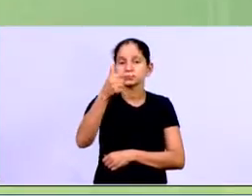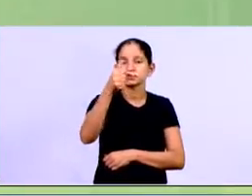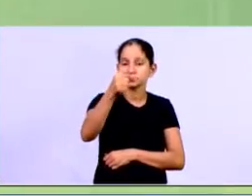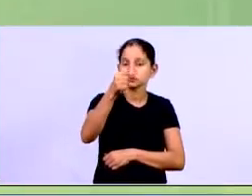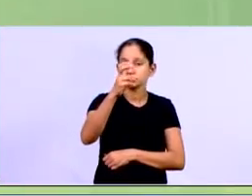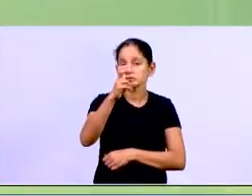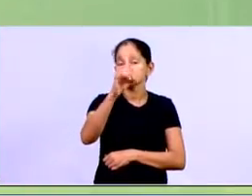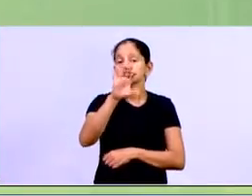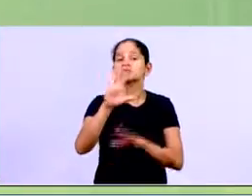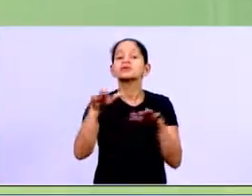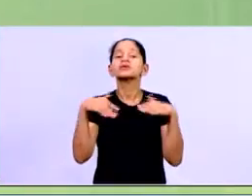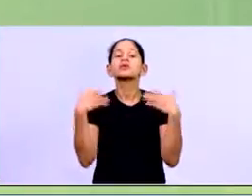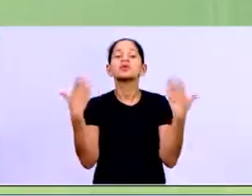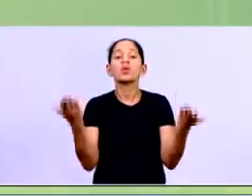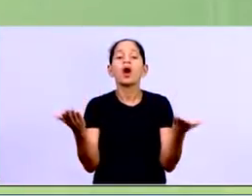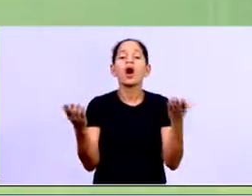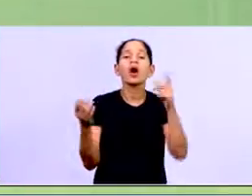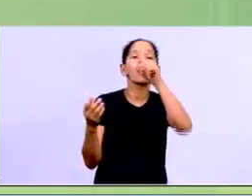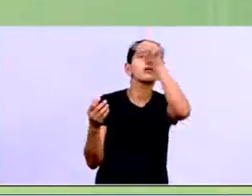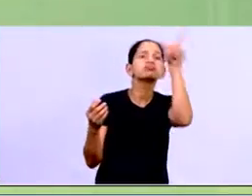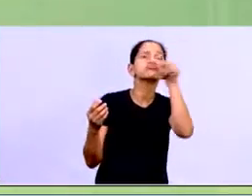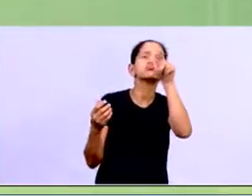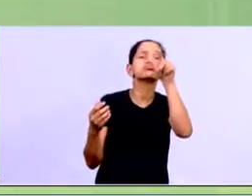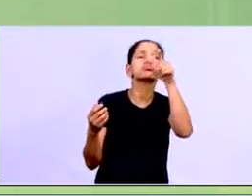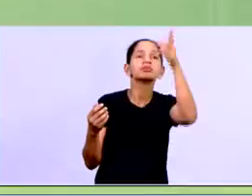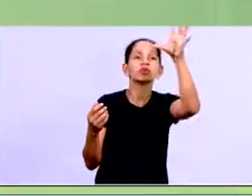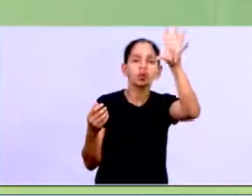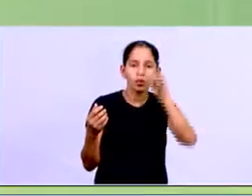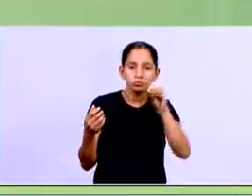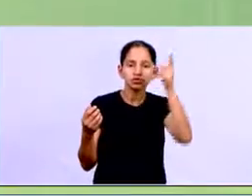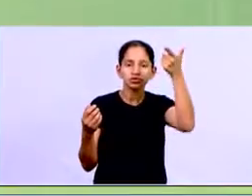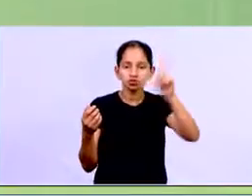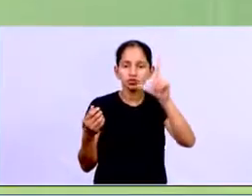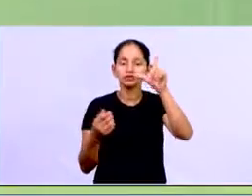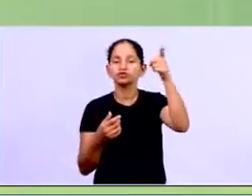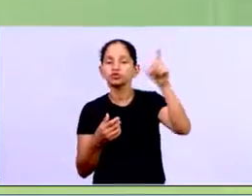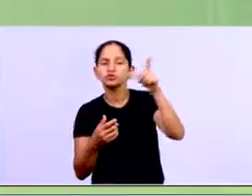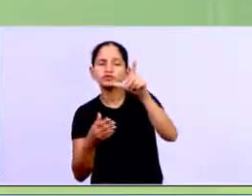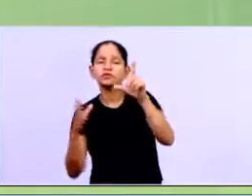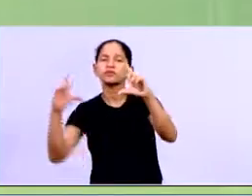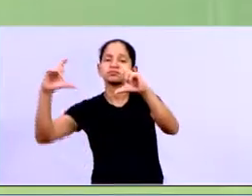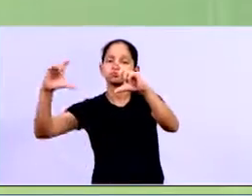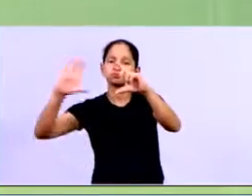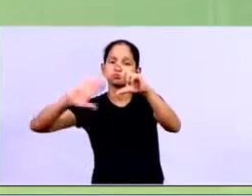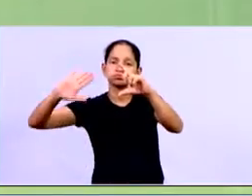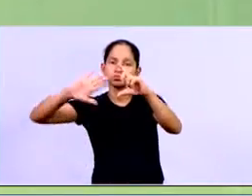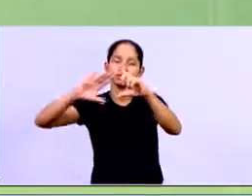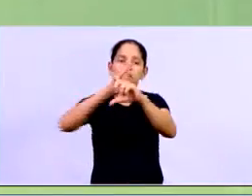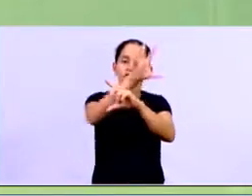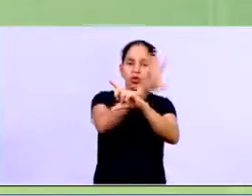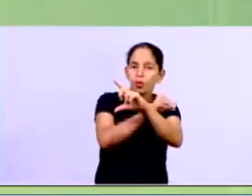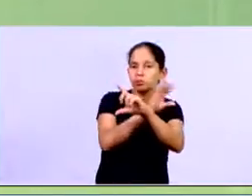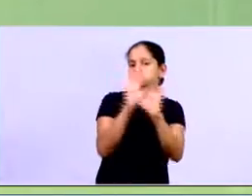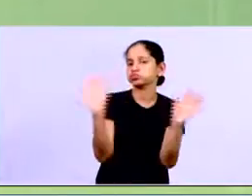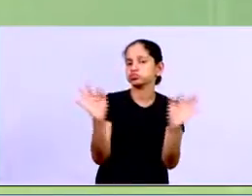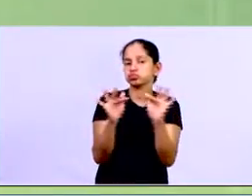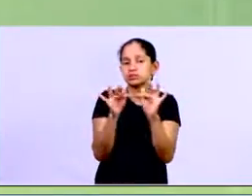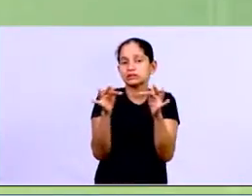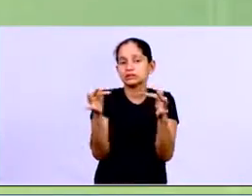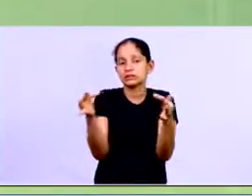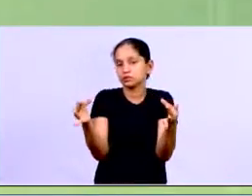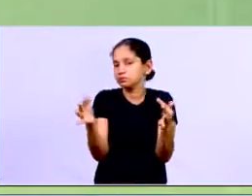75.750. E as outras informações, o que é que a gente faz? Repete. Se eu não trabalhei ela nesse momento, eu apenas repito